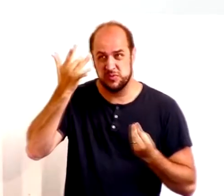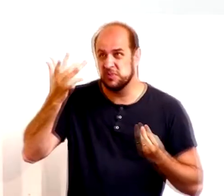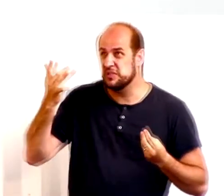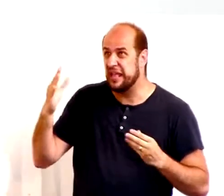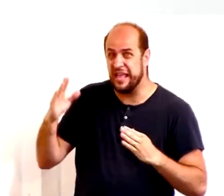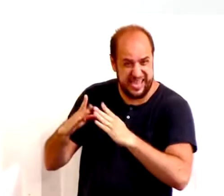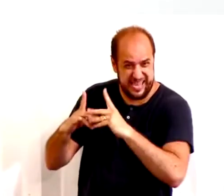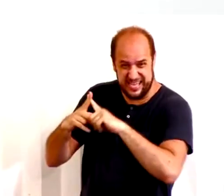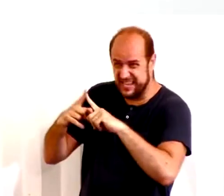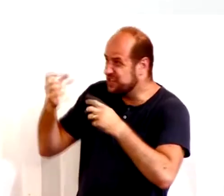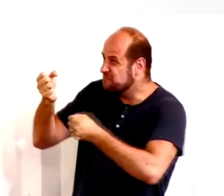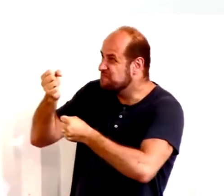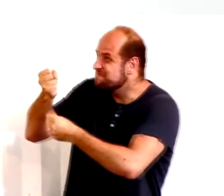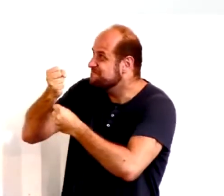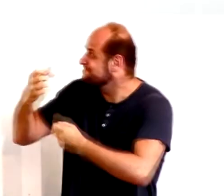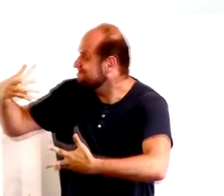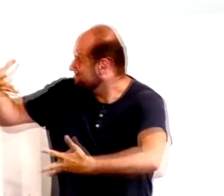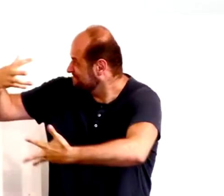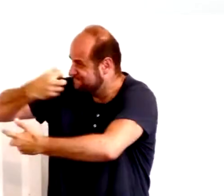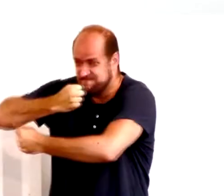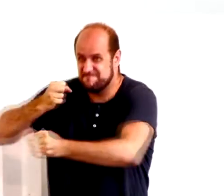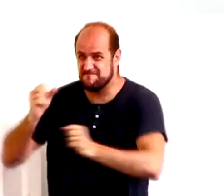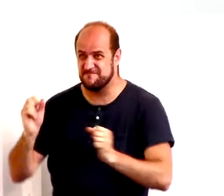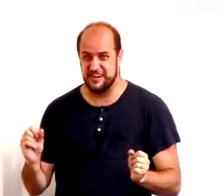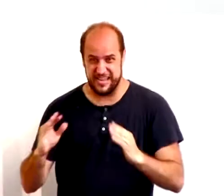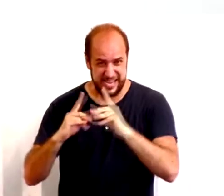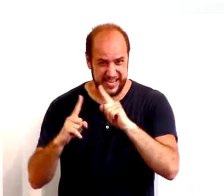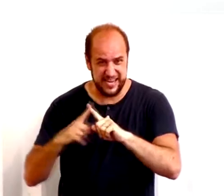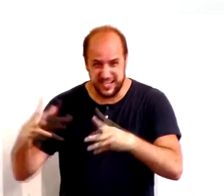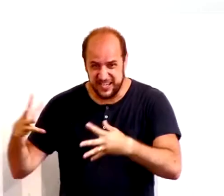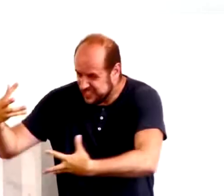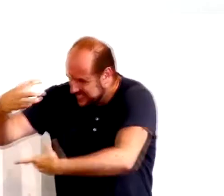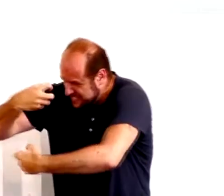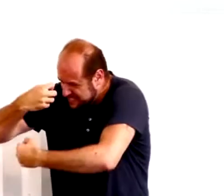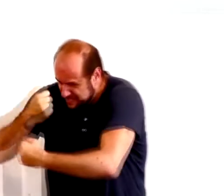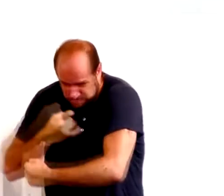da igreja de Northampton e de Enfield, nos Estados Unidos.